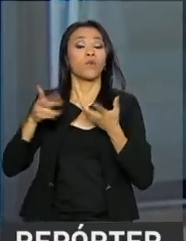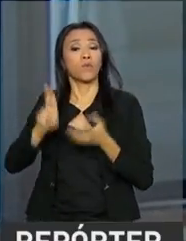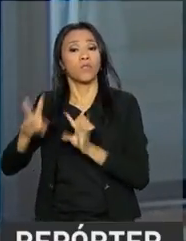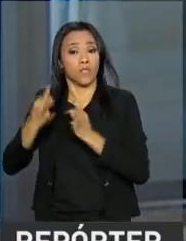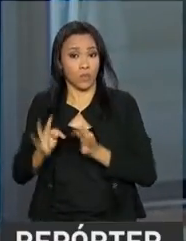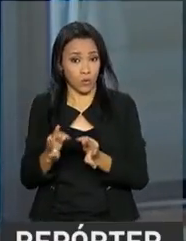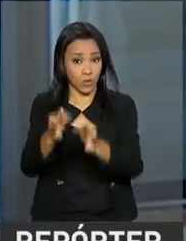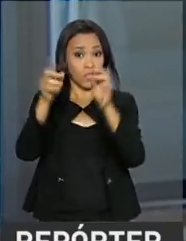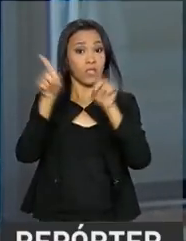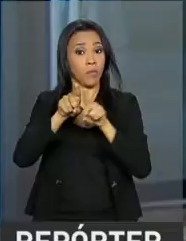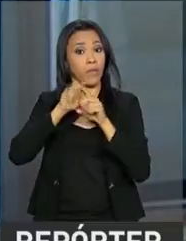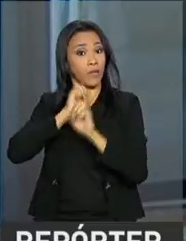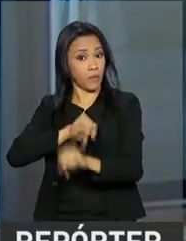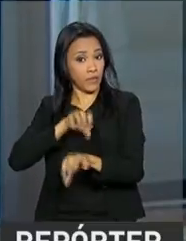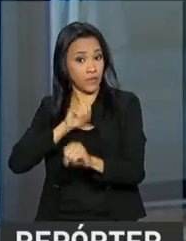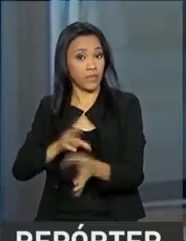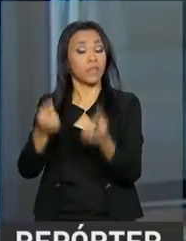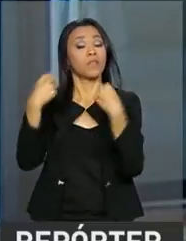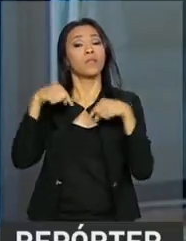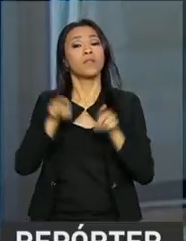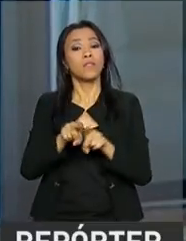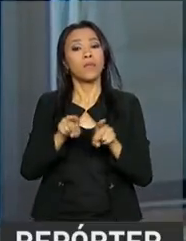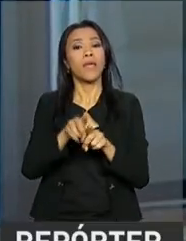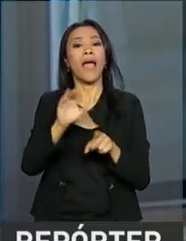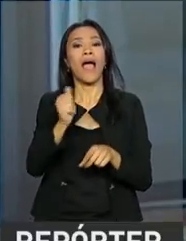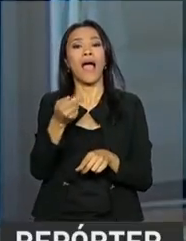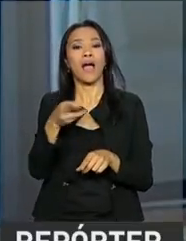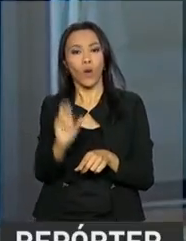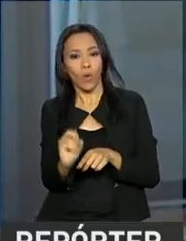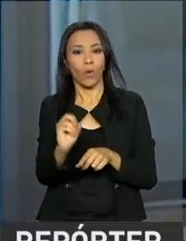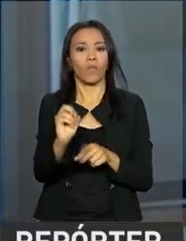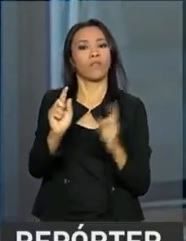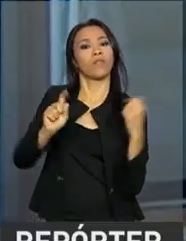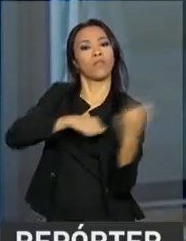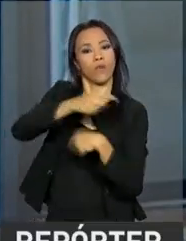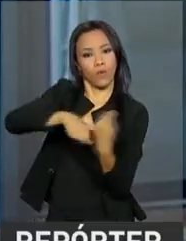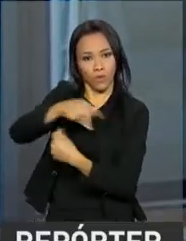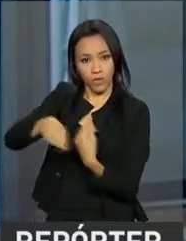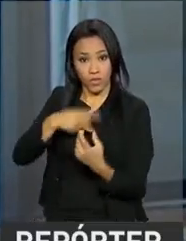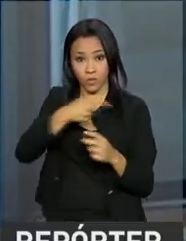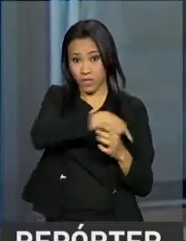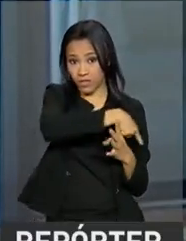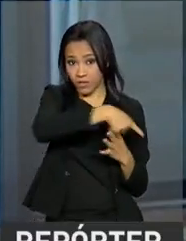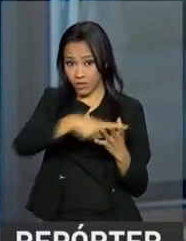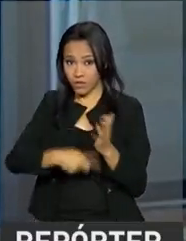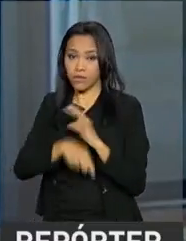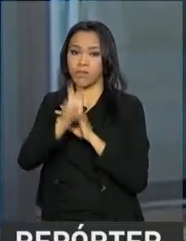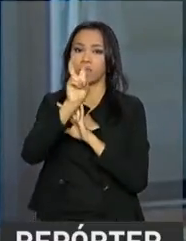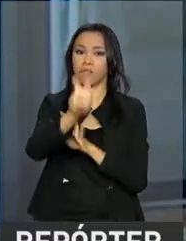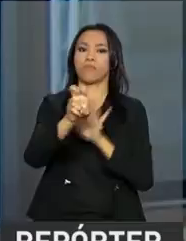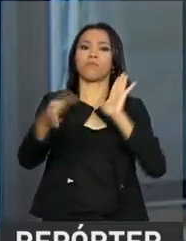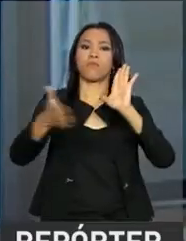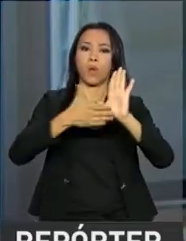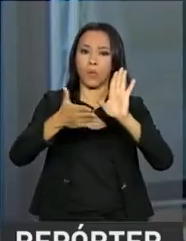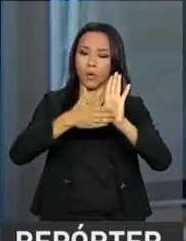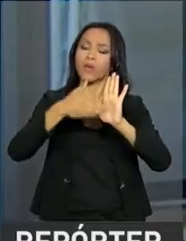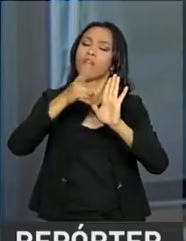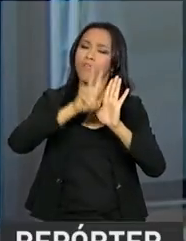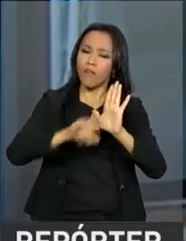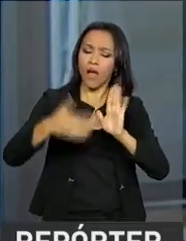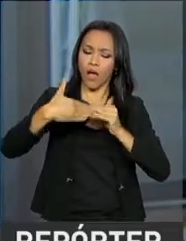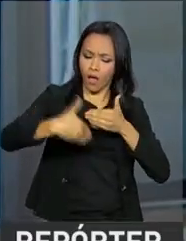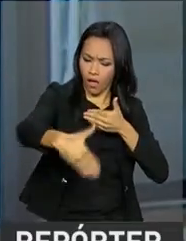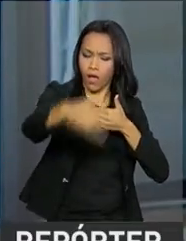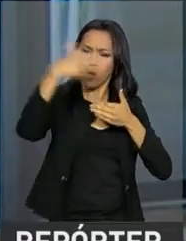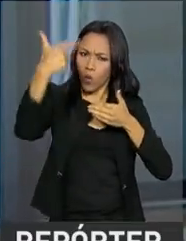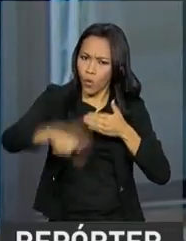e também a questão da Educação Básica e ainda O agronegócio depois então essas cinco propostas de cada uma dessas áreas elas vão ser